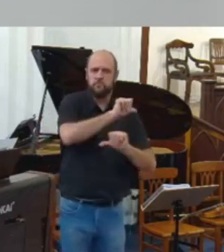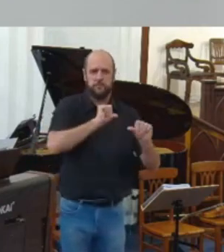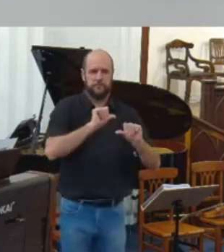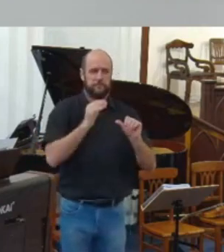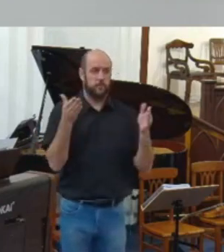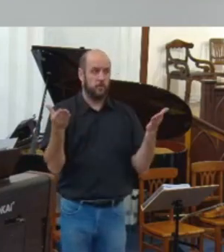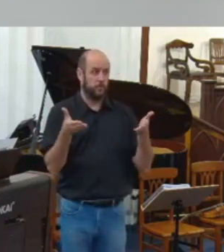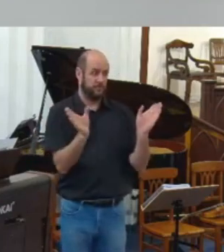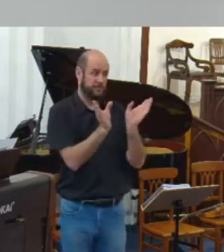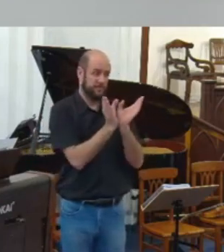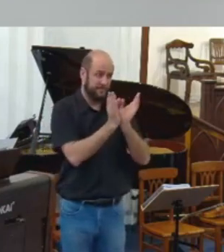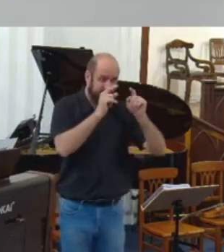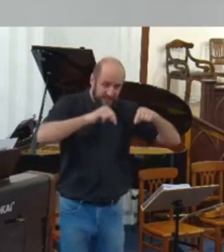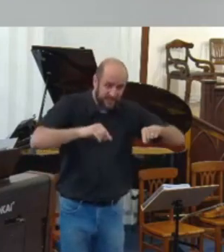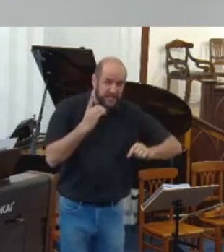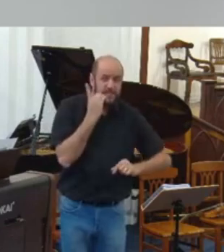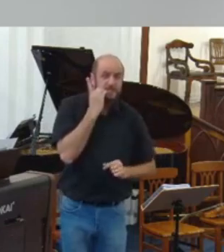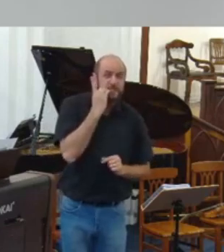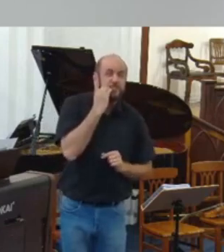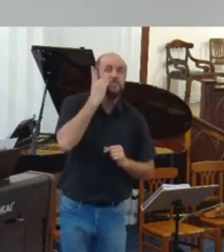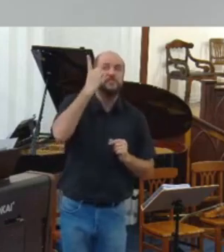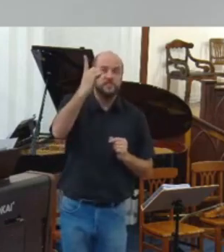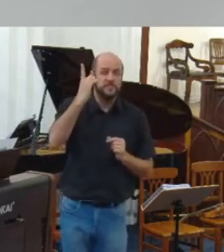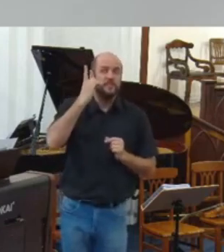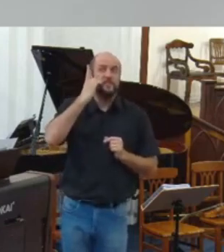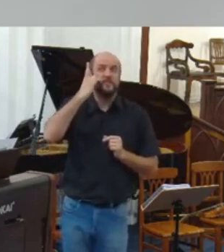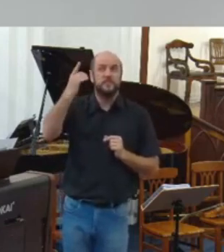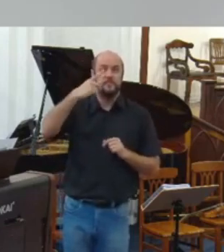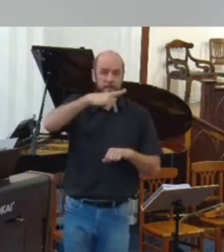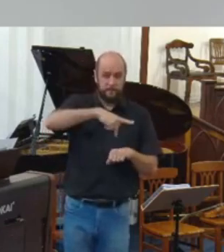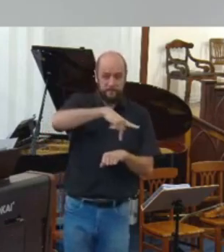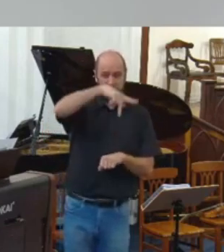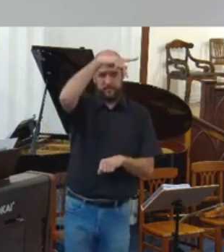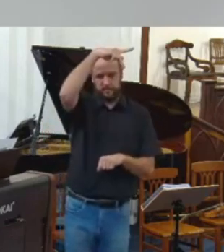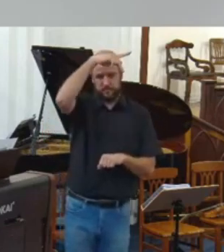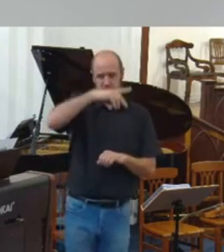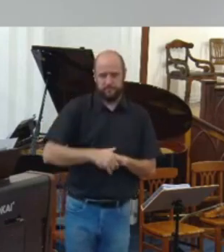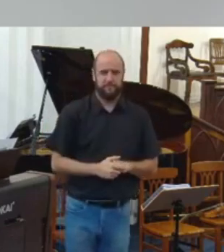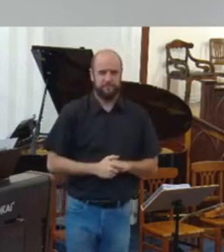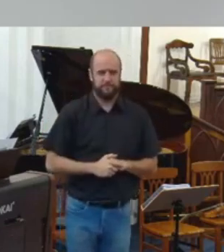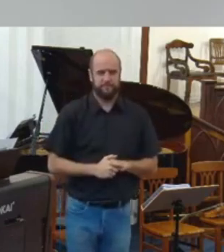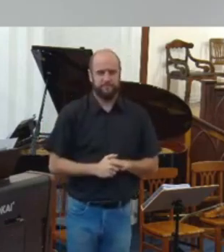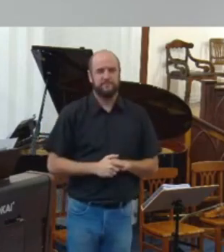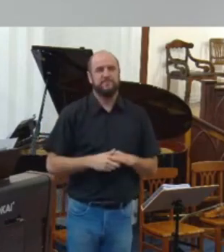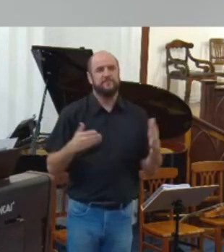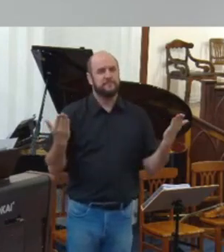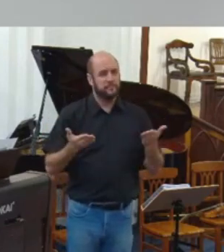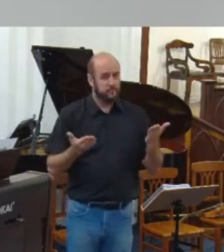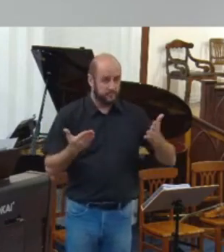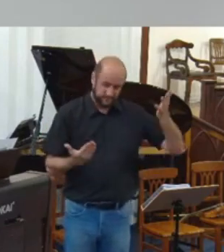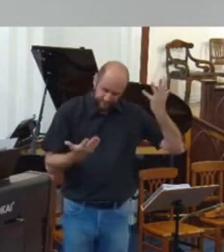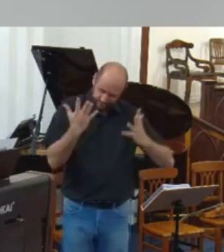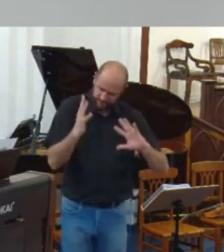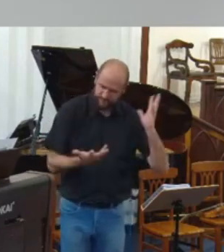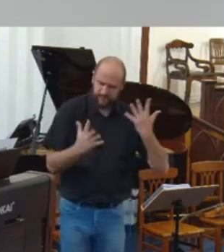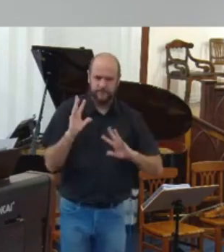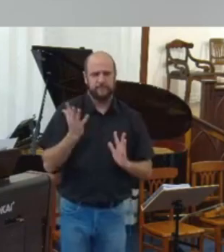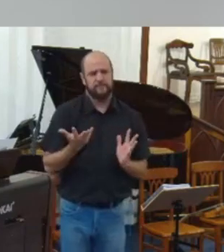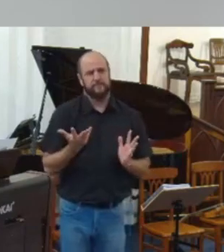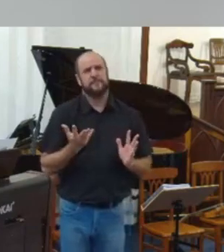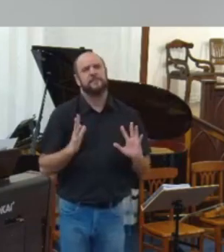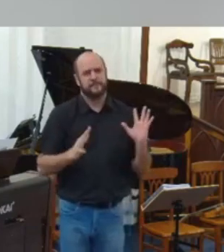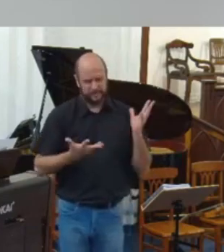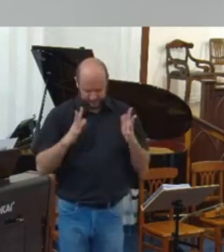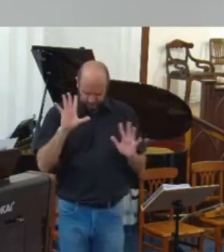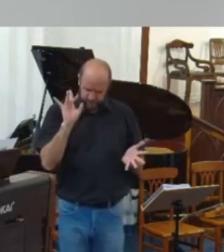temos ceia do Senhor aqui, no dia que nós chamamos de dia da Páscoa. Por isso hoje nós celebramos mesmo, nós